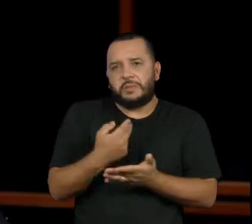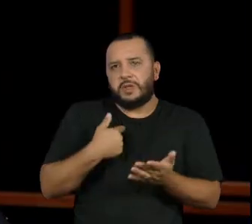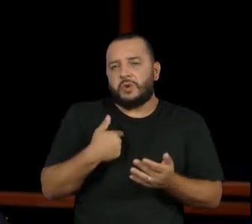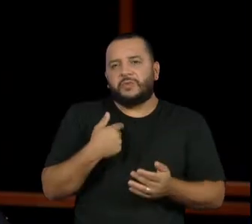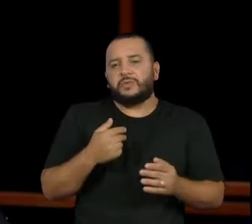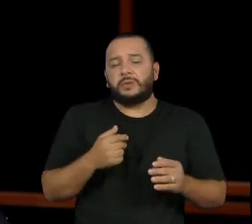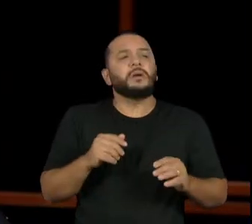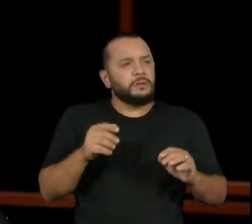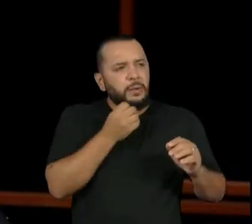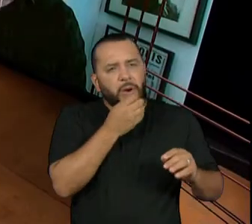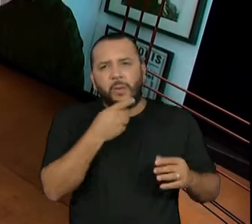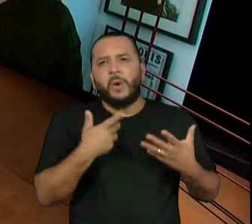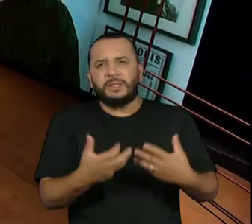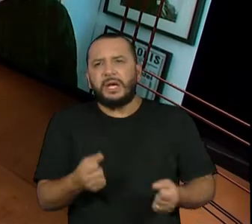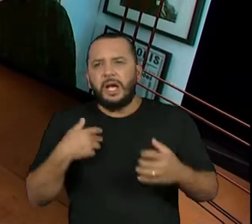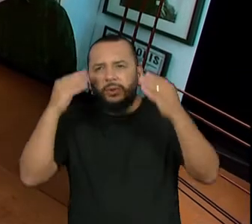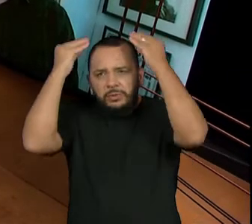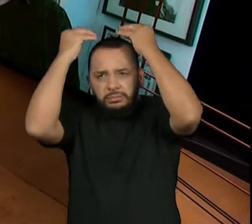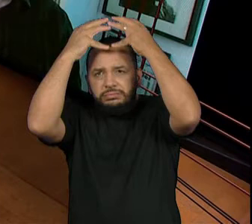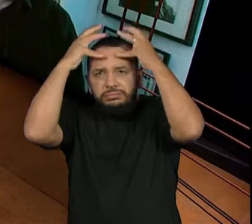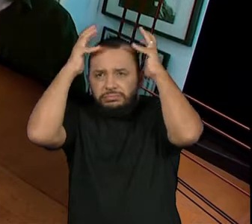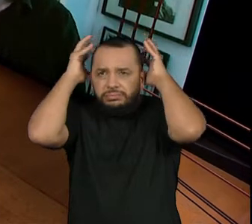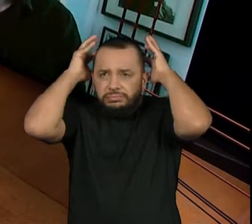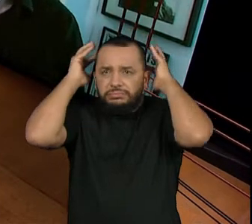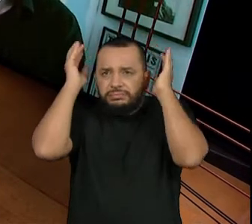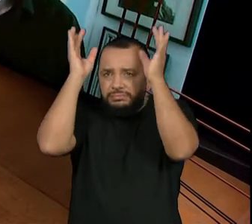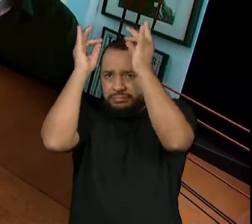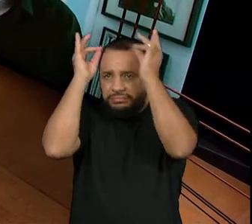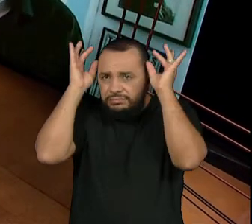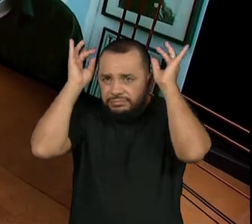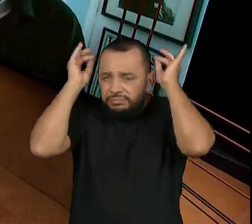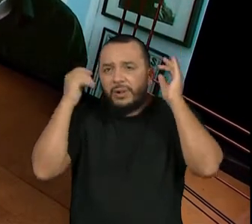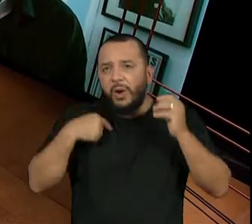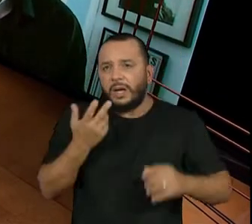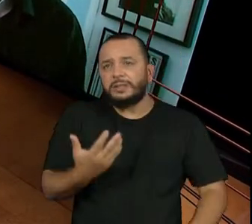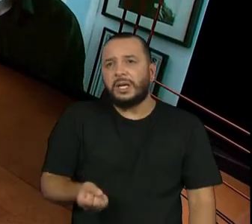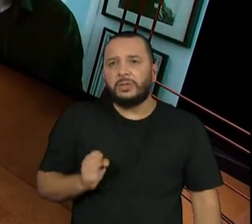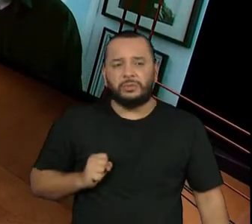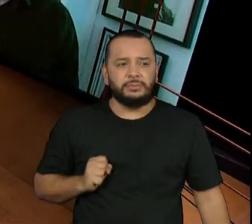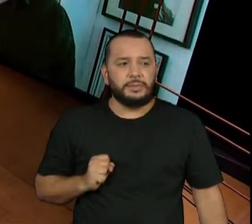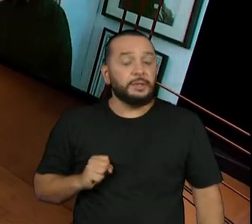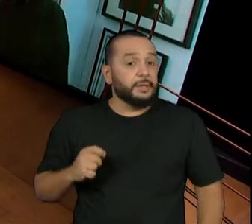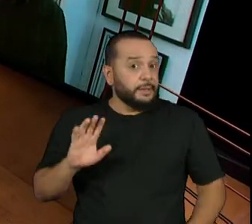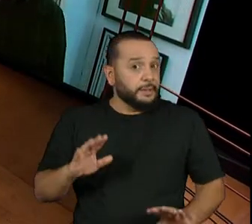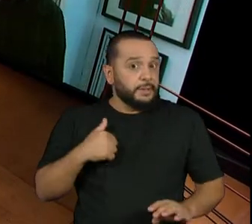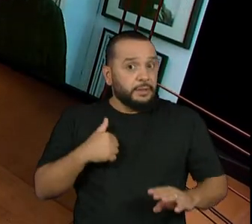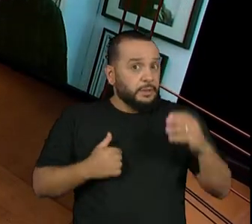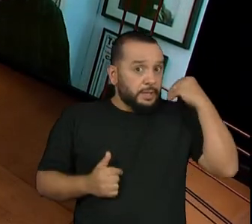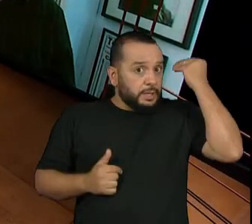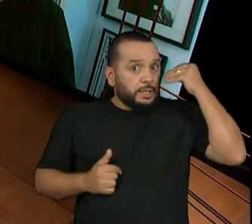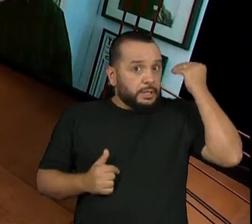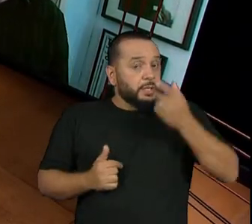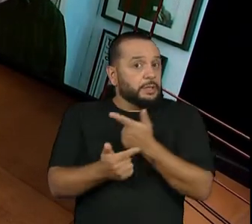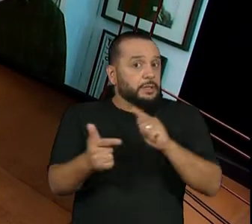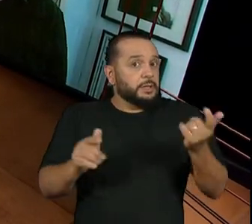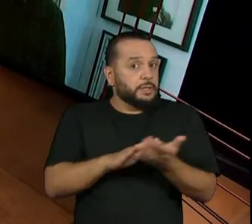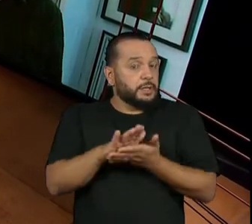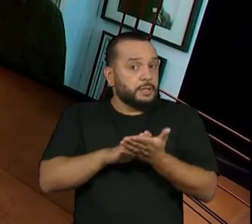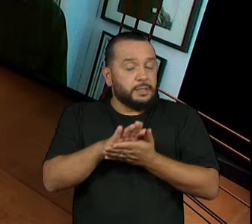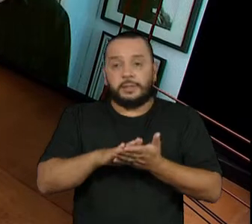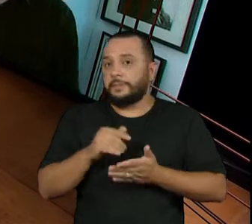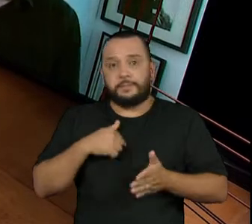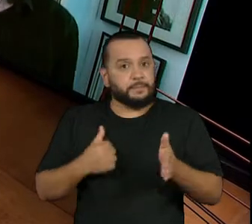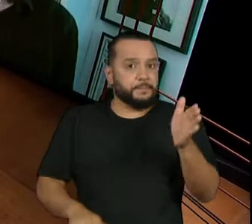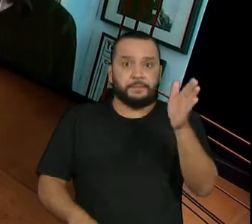falei, tá bom, eu boto peruca, não tem problema nenhum. E inexperiente total, né? quando chegou no primeiro dia de gravação